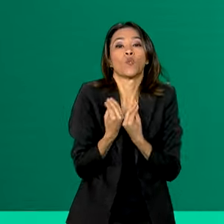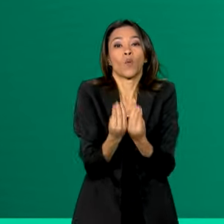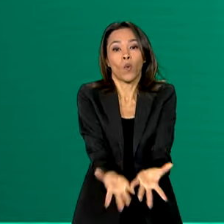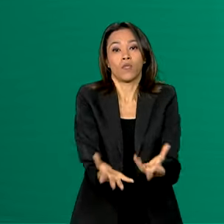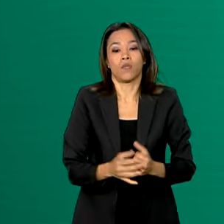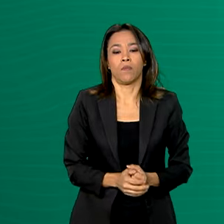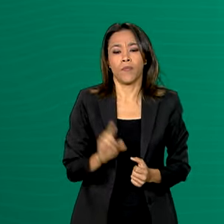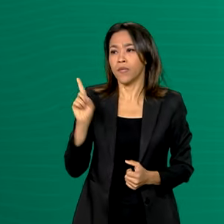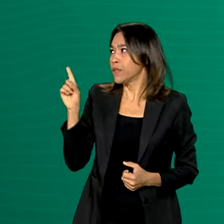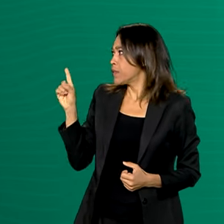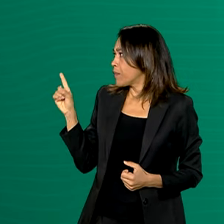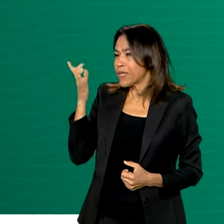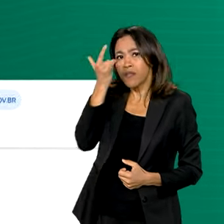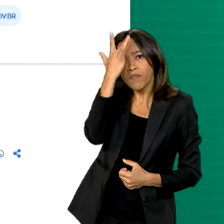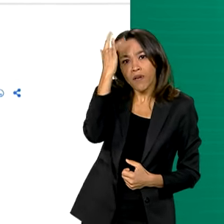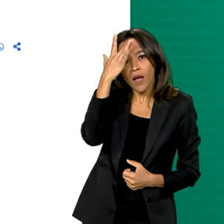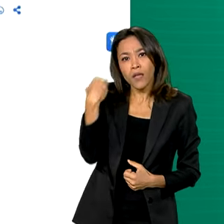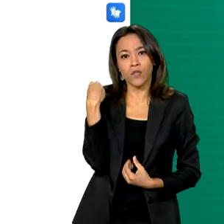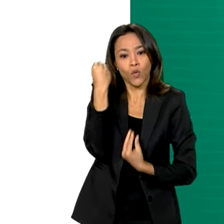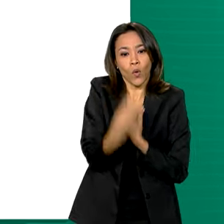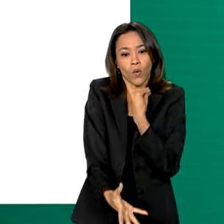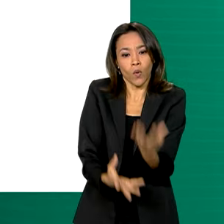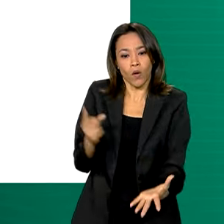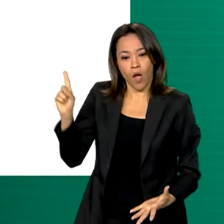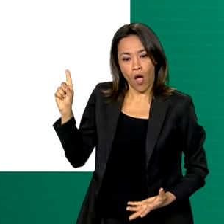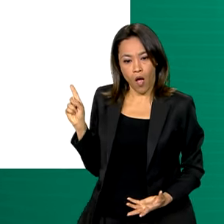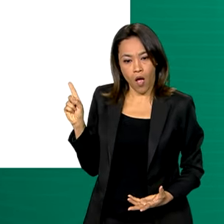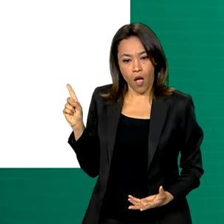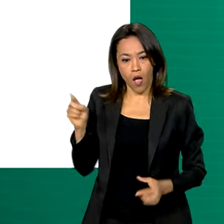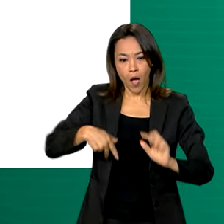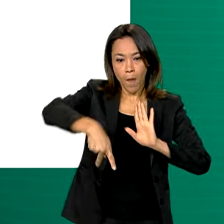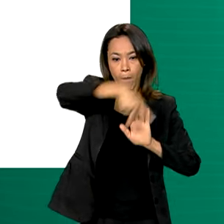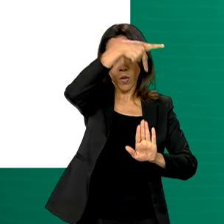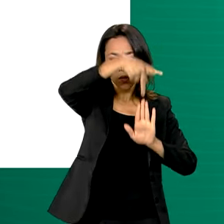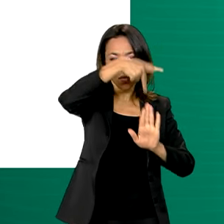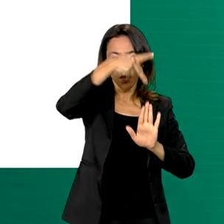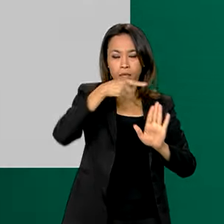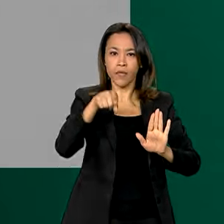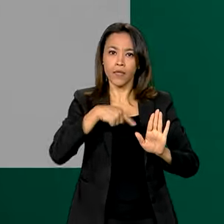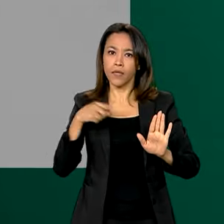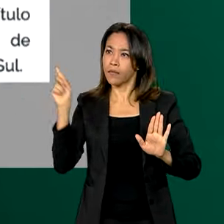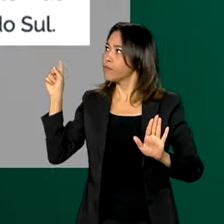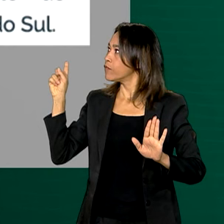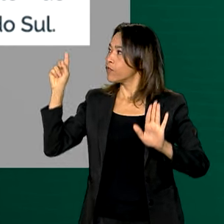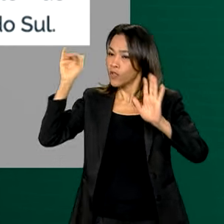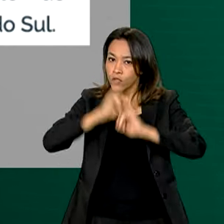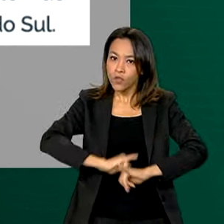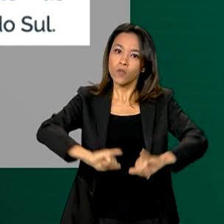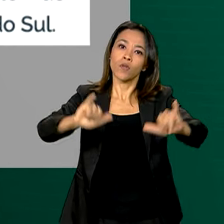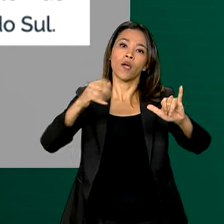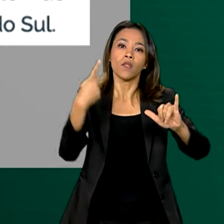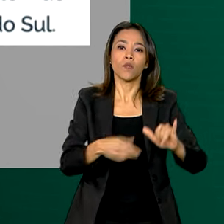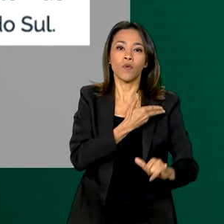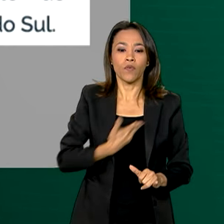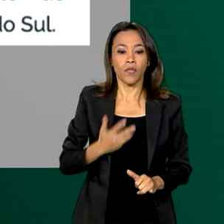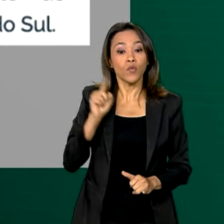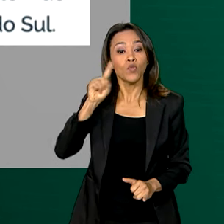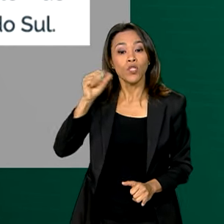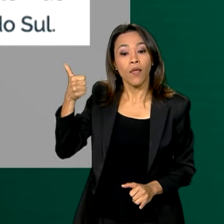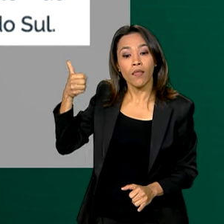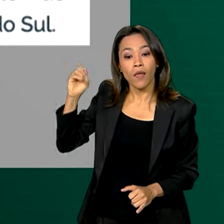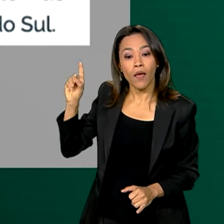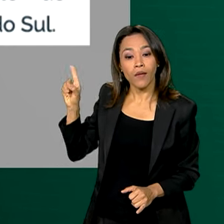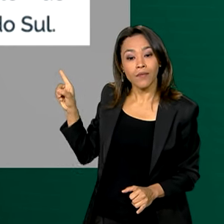para facilitar os processos de doação, foi publicada uma portaria em edição extra do Diário Oficial da União no dia 10 de